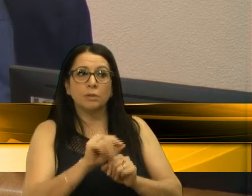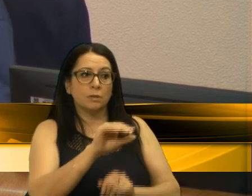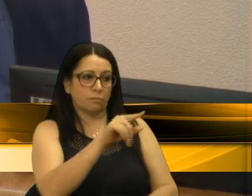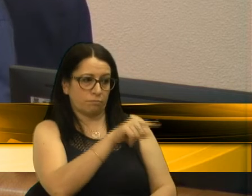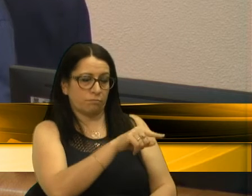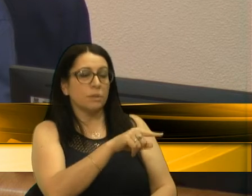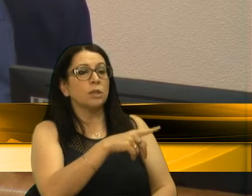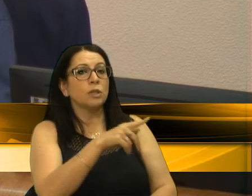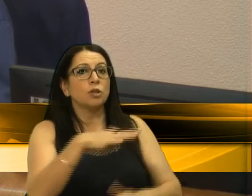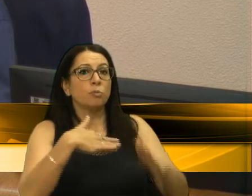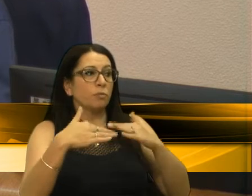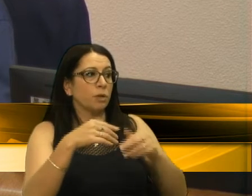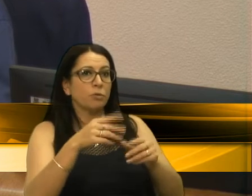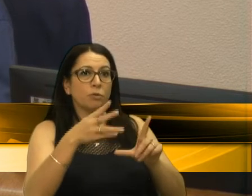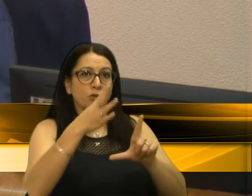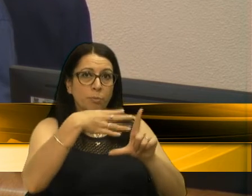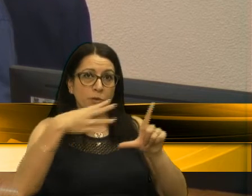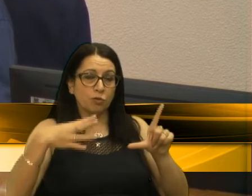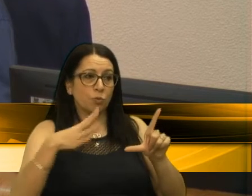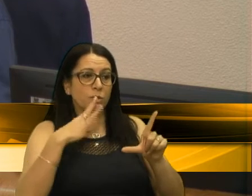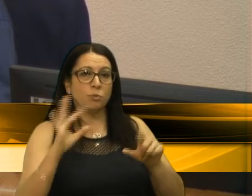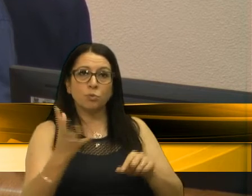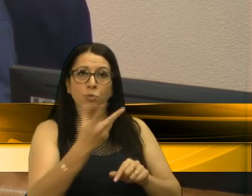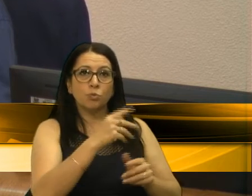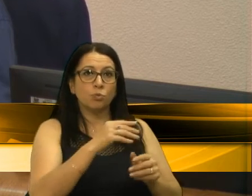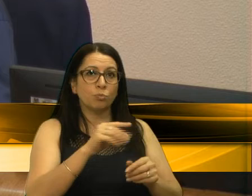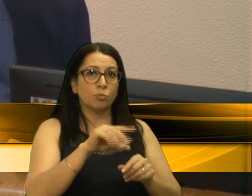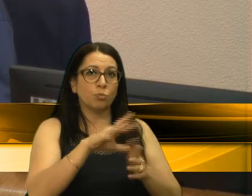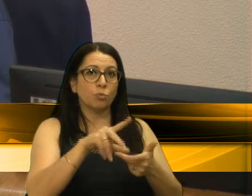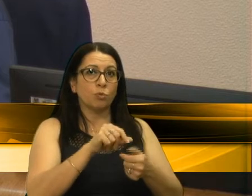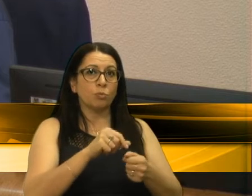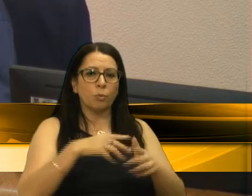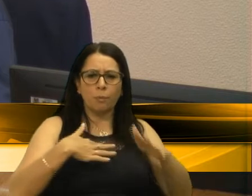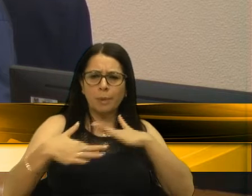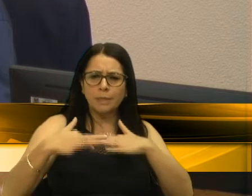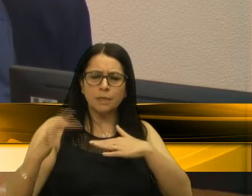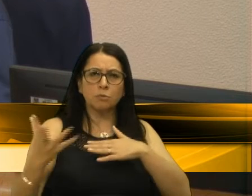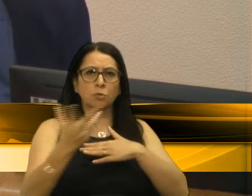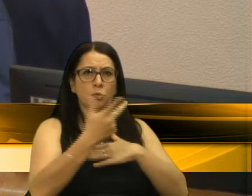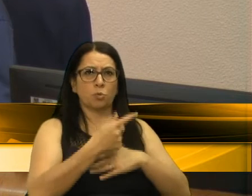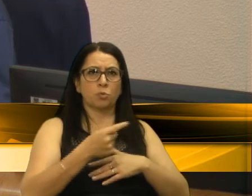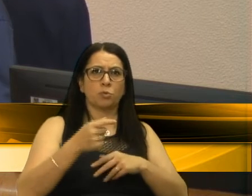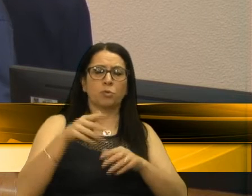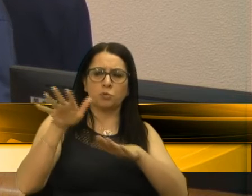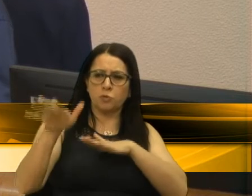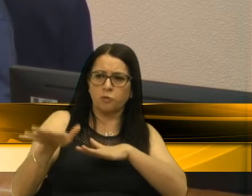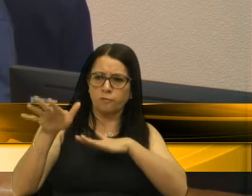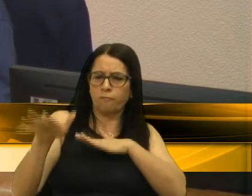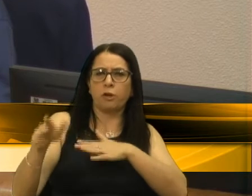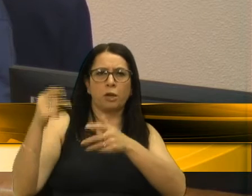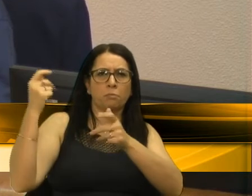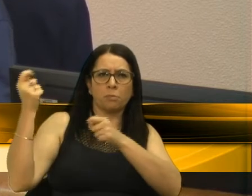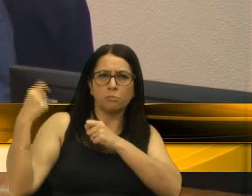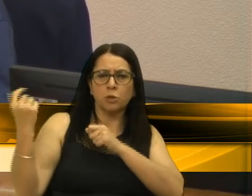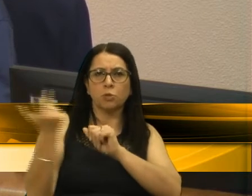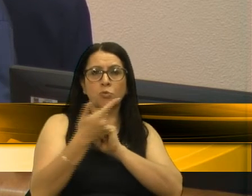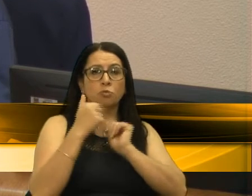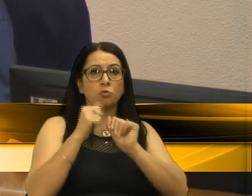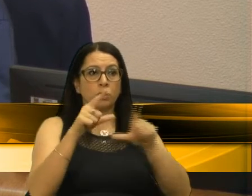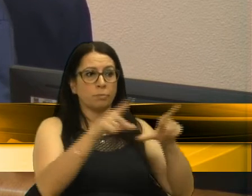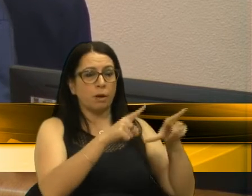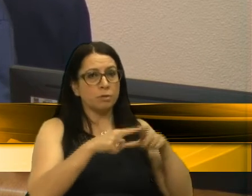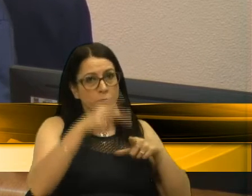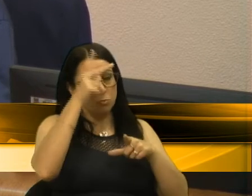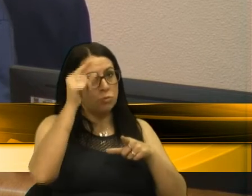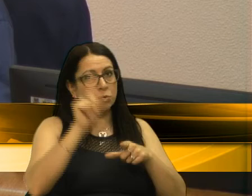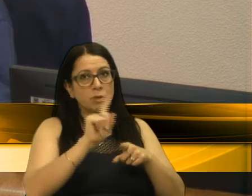O movimento LGBT se tornou conhecido em todo o mundo por protagonizar grandes mobilizações, reunindo milhares de pessoas em desfiles, passeatas, aglomerações em espaços públicos,